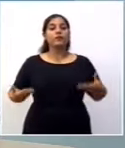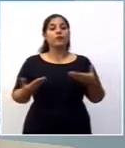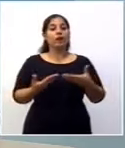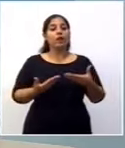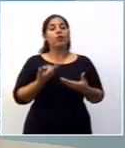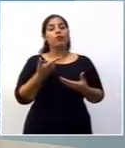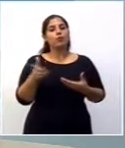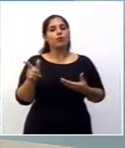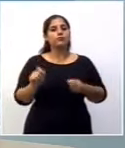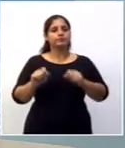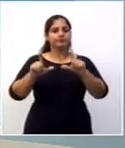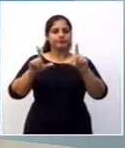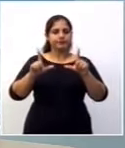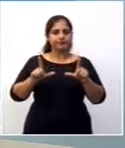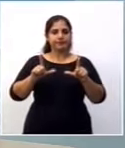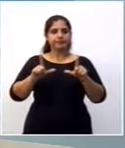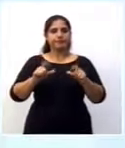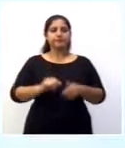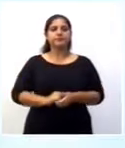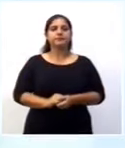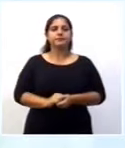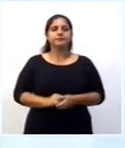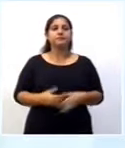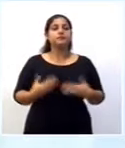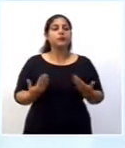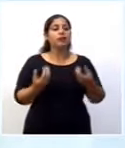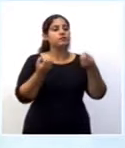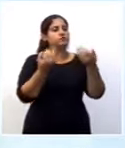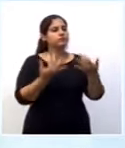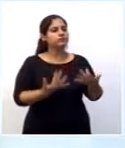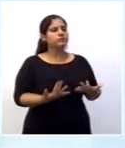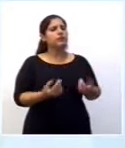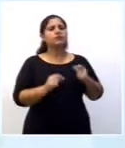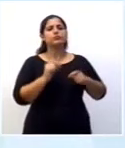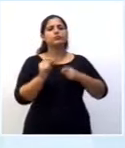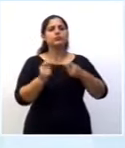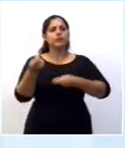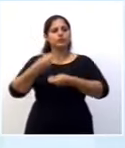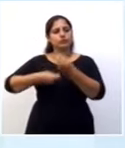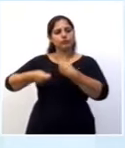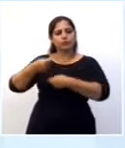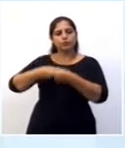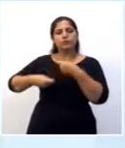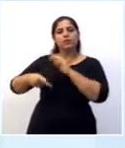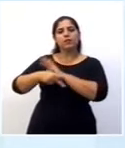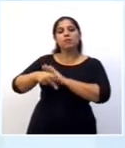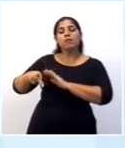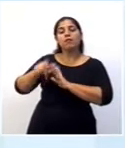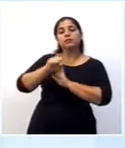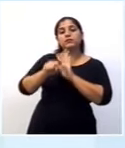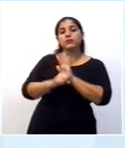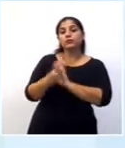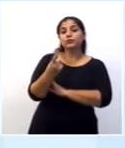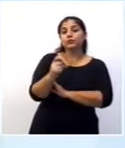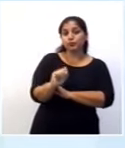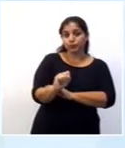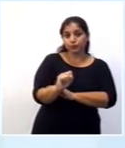para o nosso próximo slide, que vem falar sobre a economia do território no século